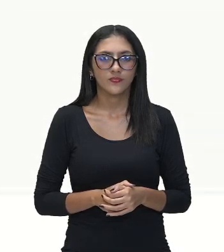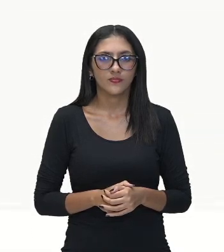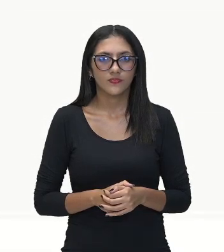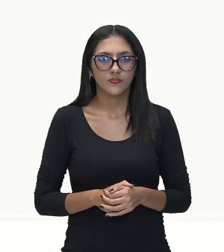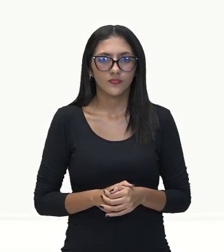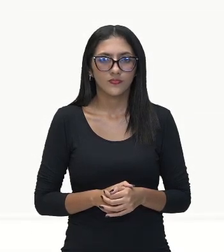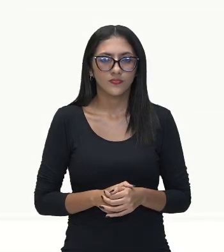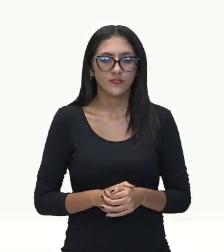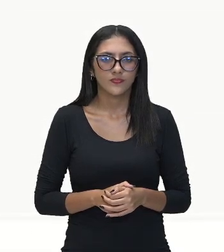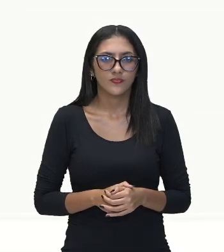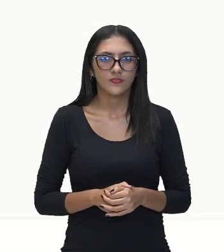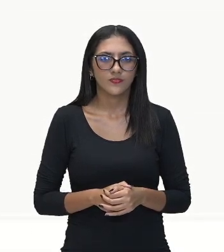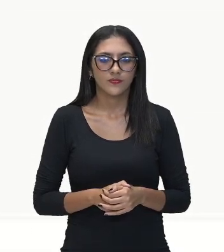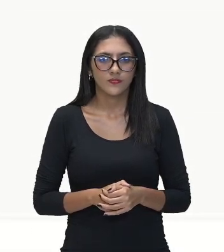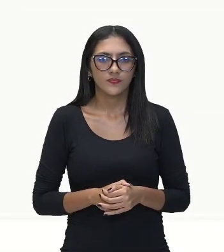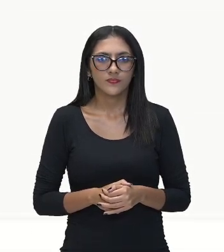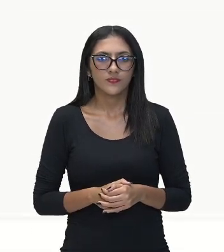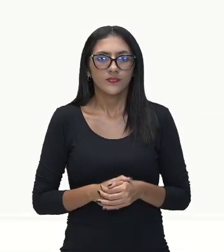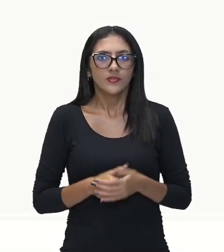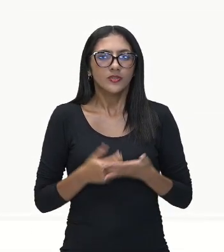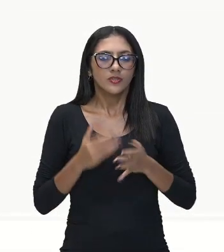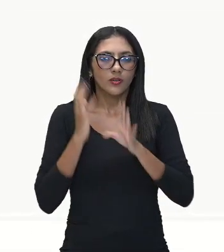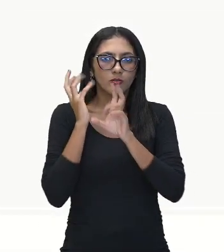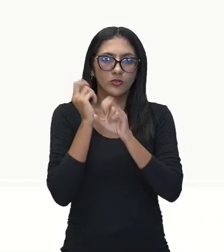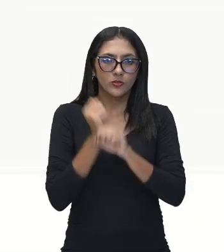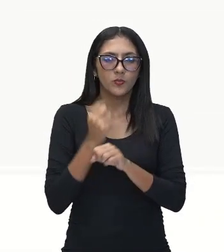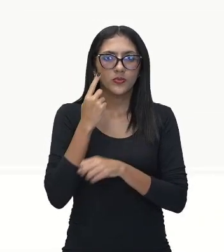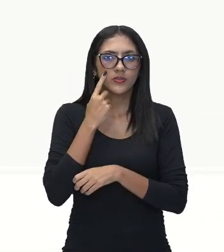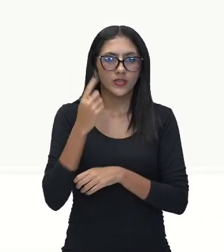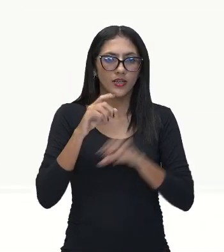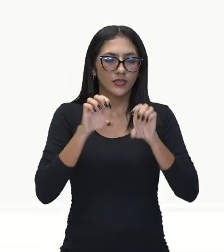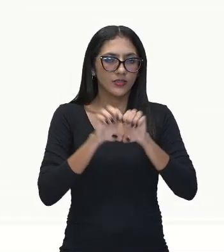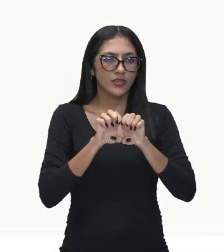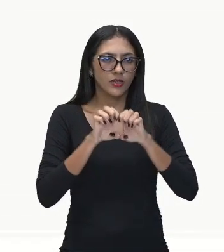bom a solução desta